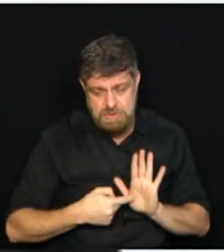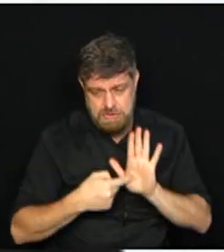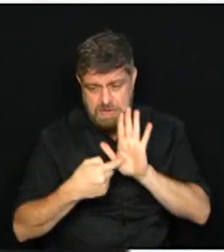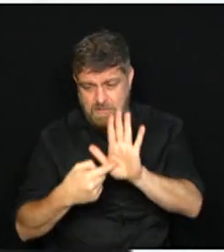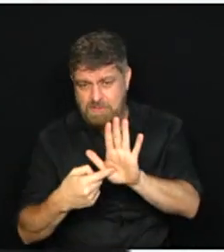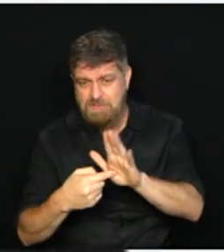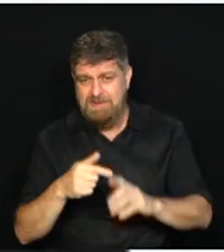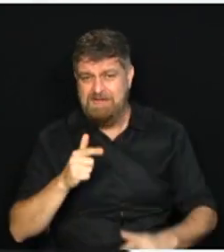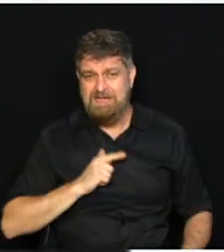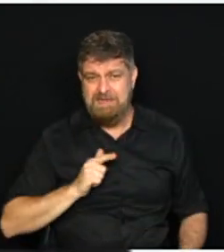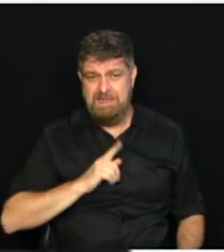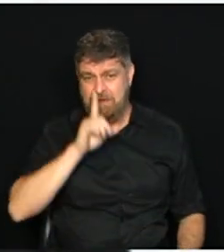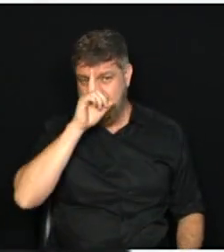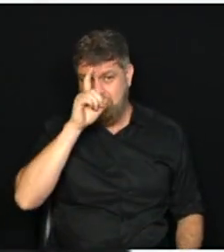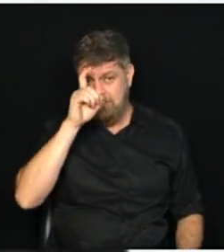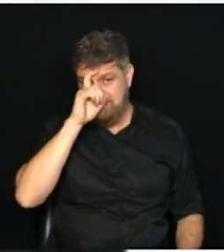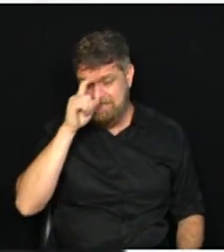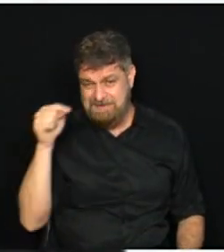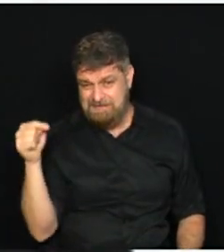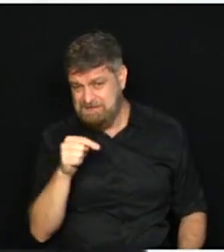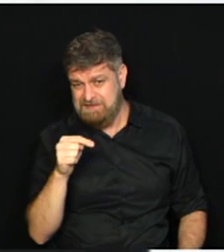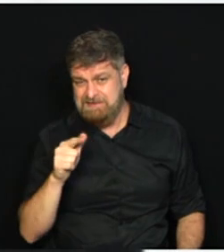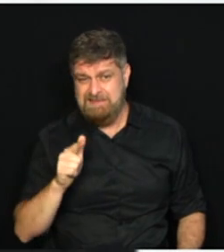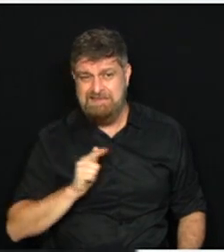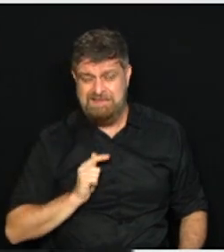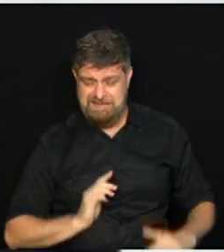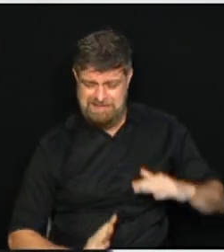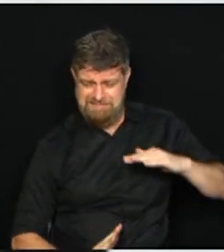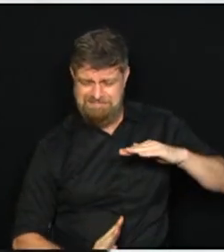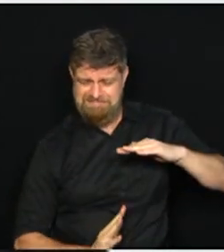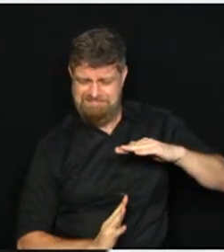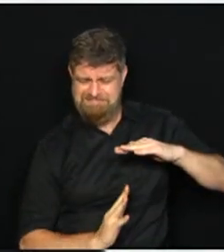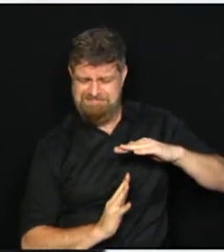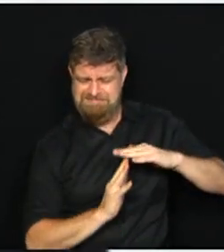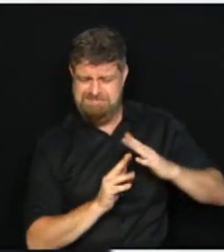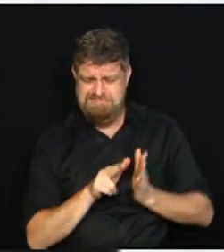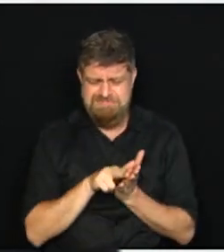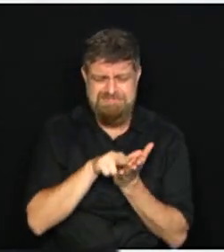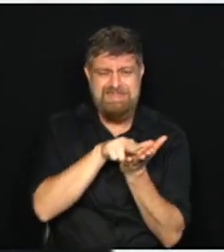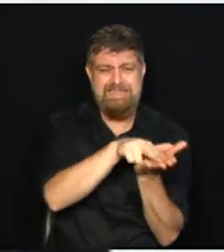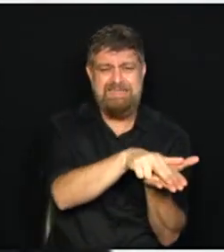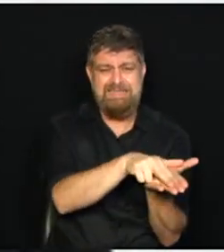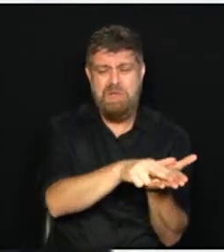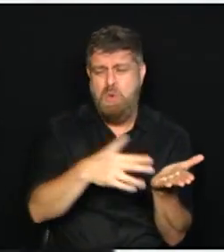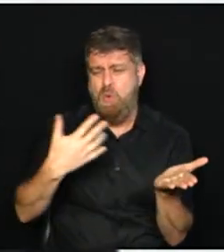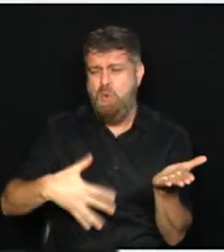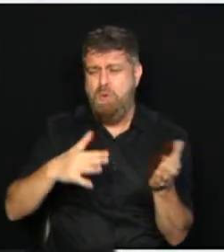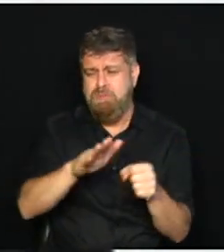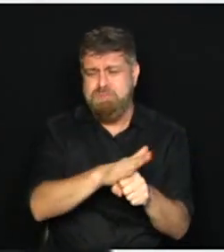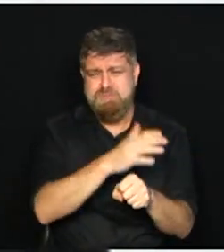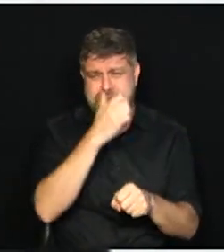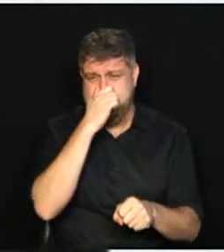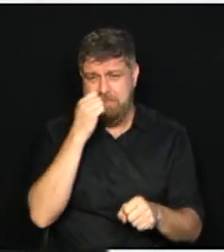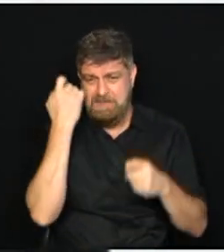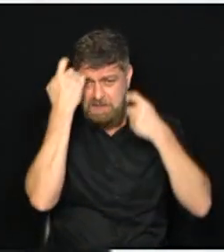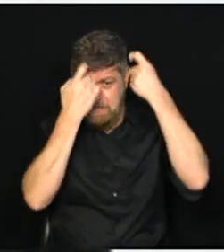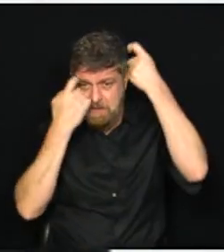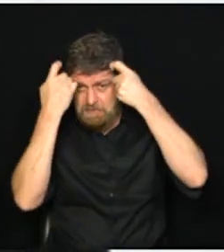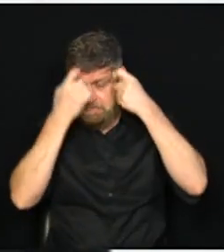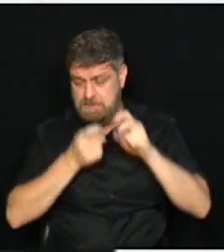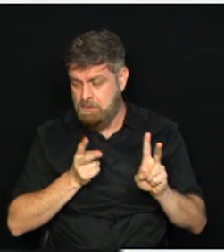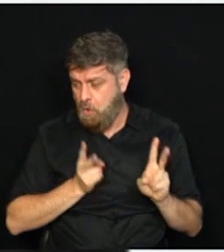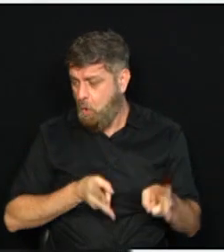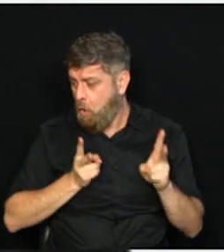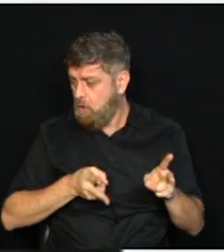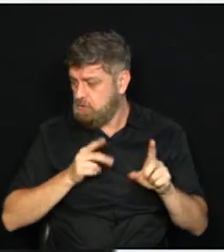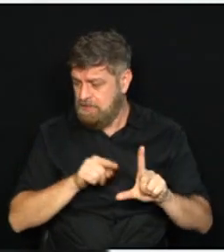ficar o hospital de uma tal maneira, num nível alto de internação, e que nos preocupa, porque se continuar nessa